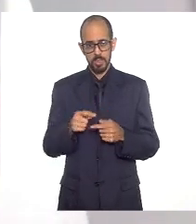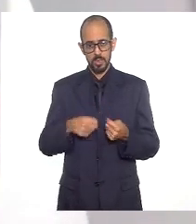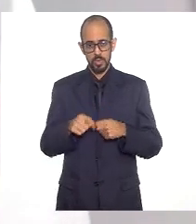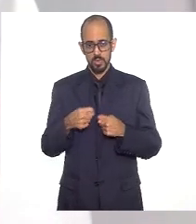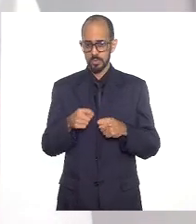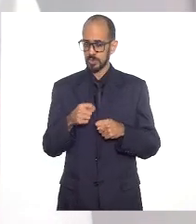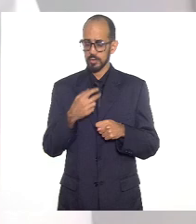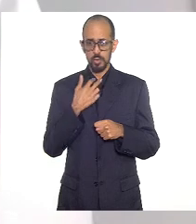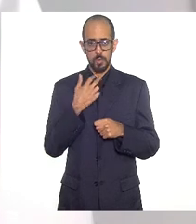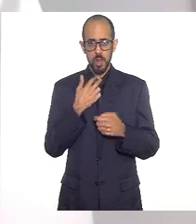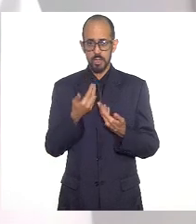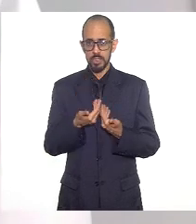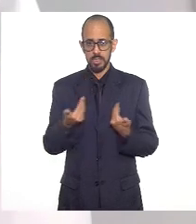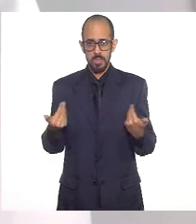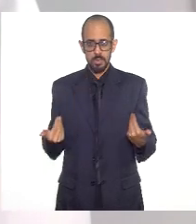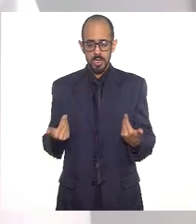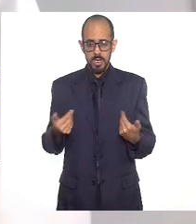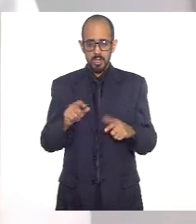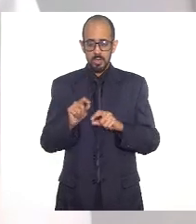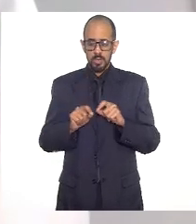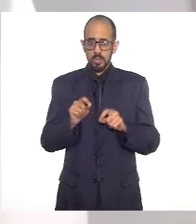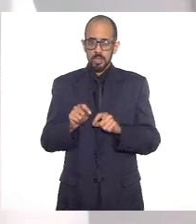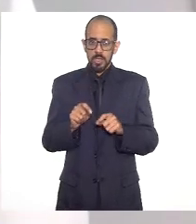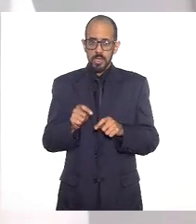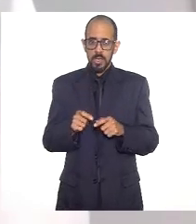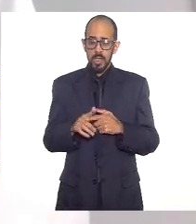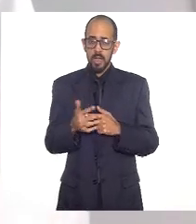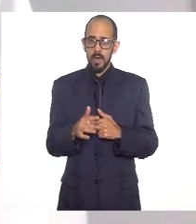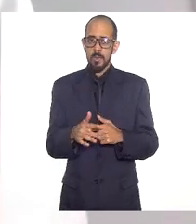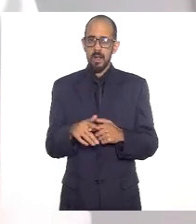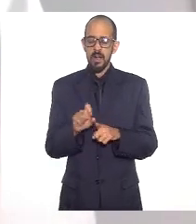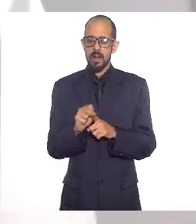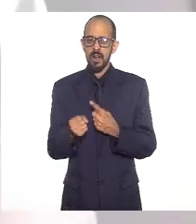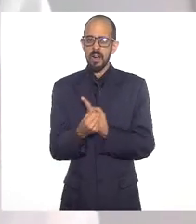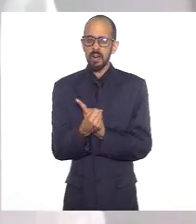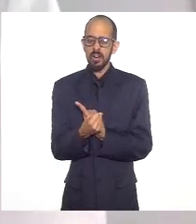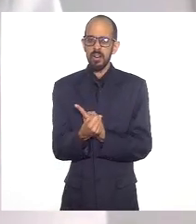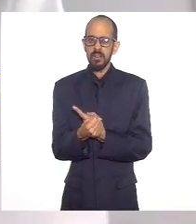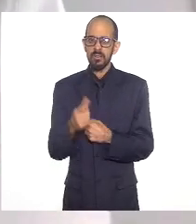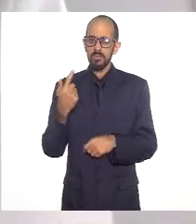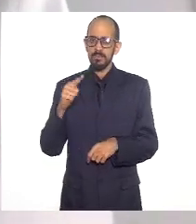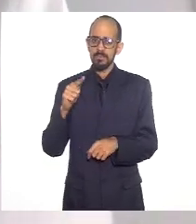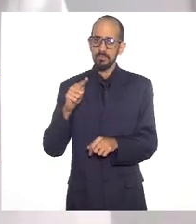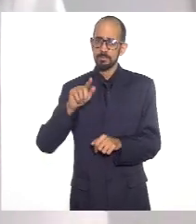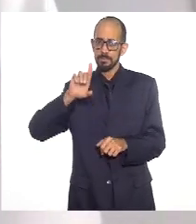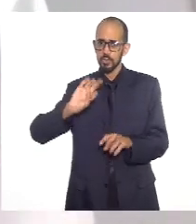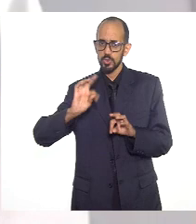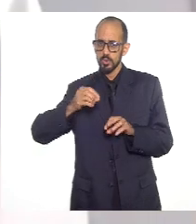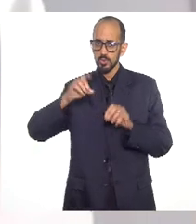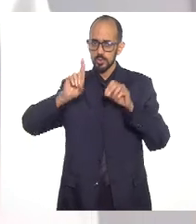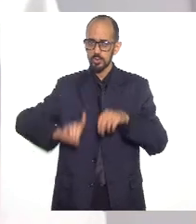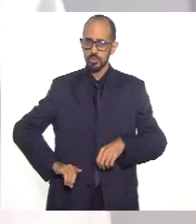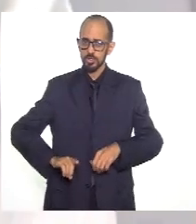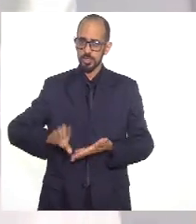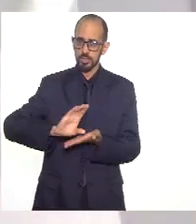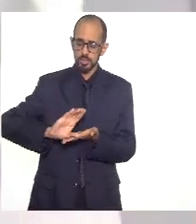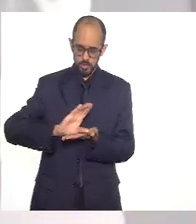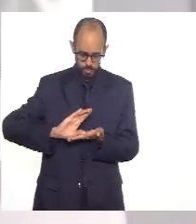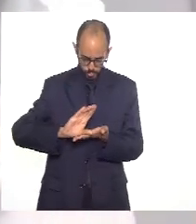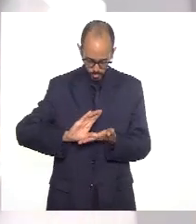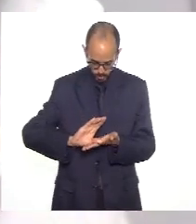pode ser separada da recuperação social. A garantia dos direitos previstos na Constituição, por si